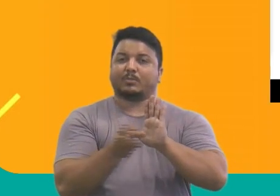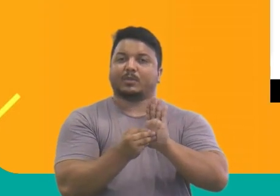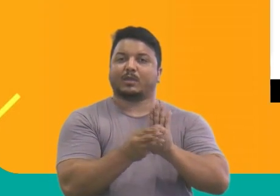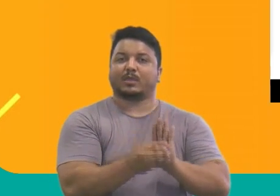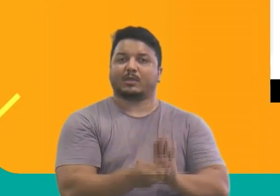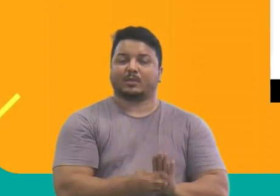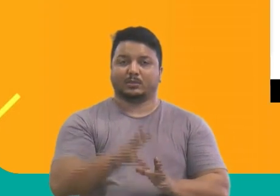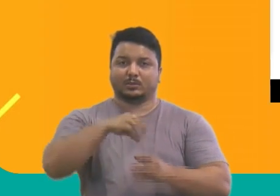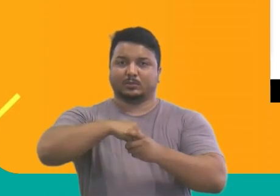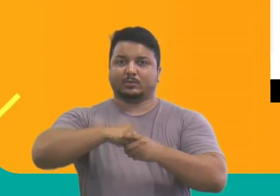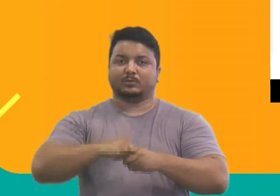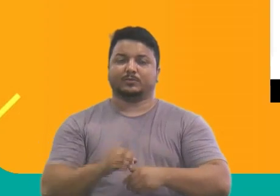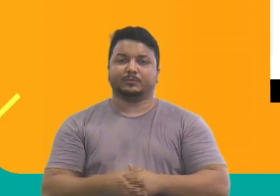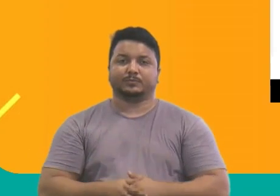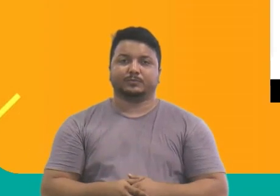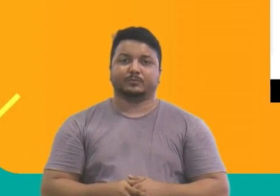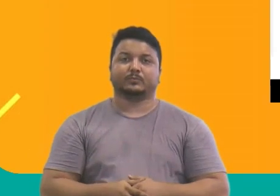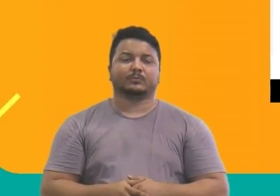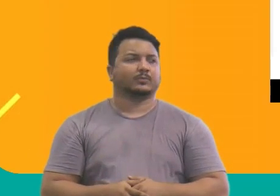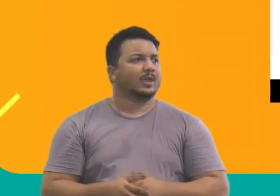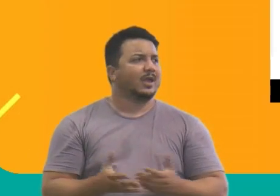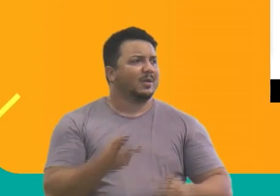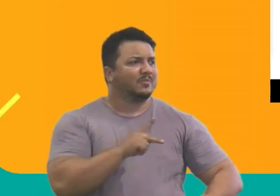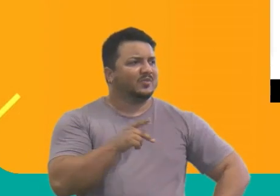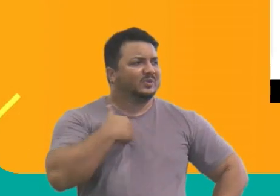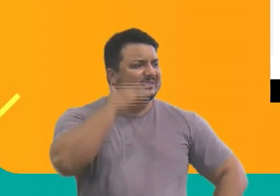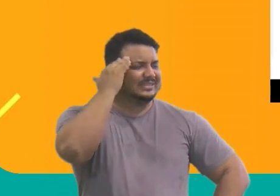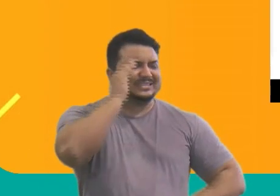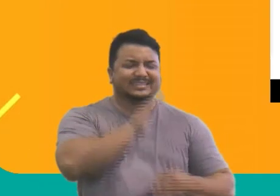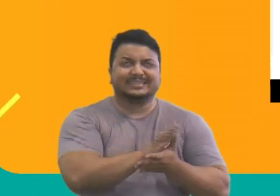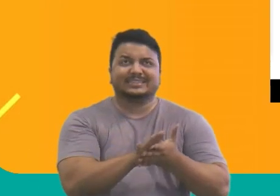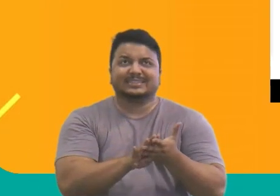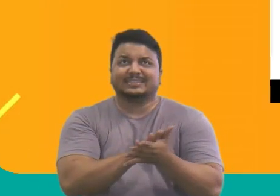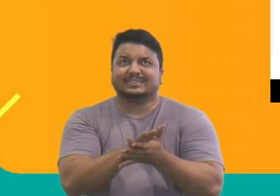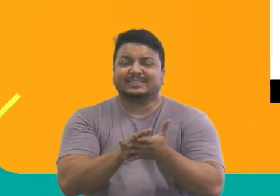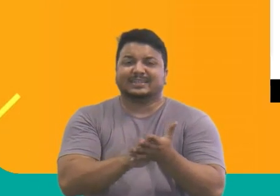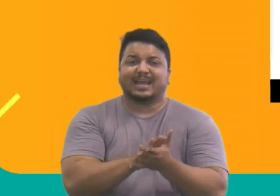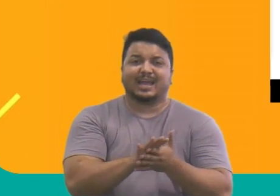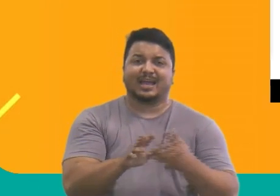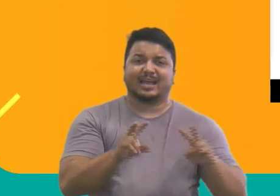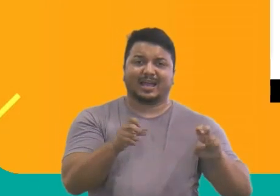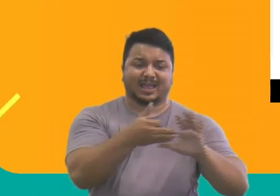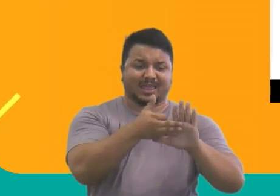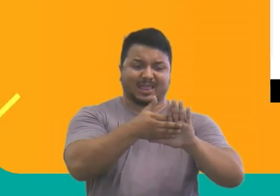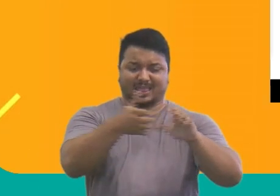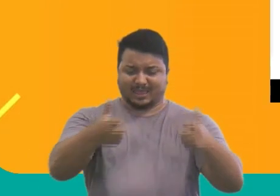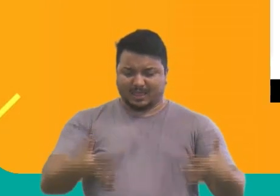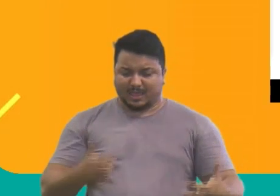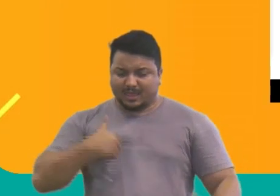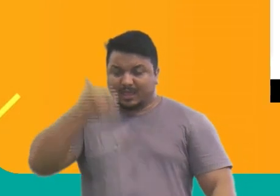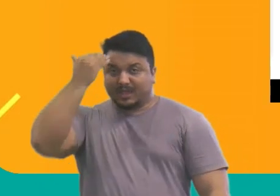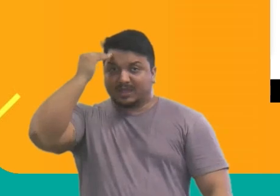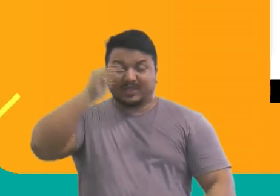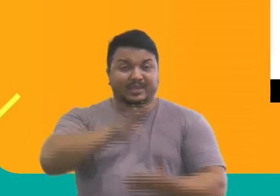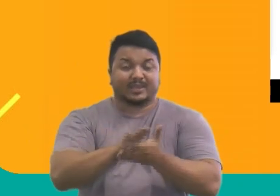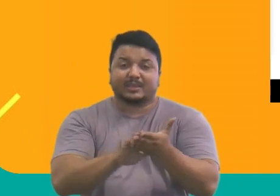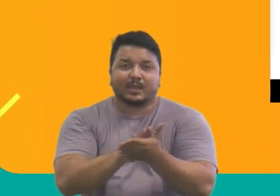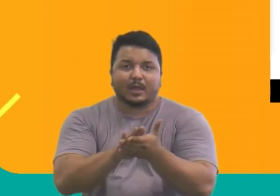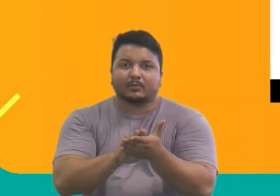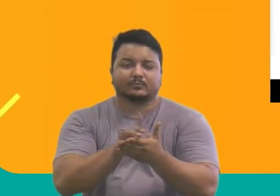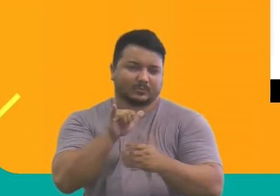carbonato de cálcio. Ô, mulher, eu não entendi nada do que esse parágrafo falou. É a